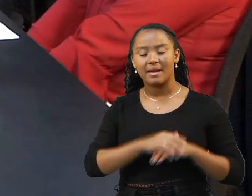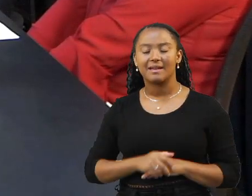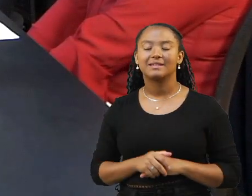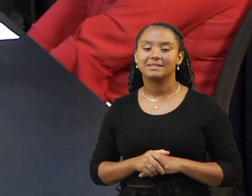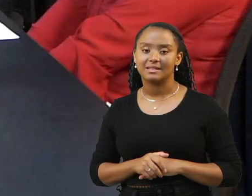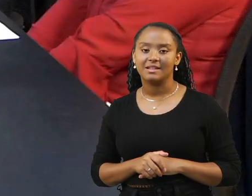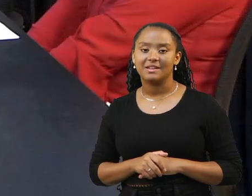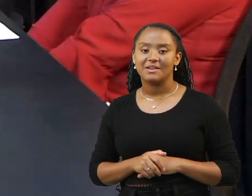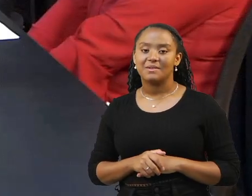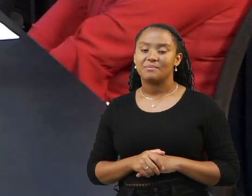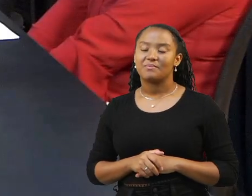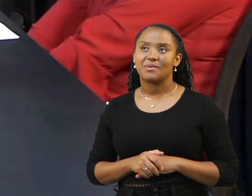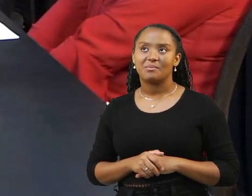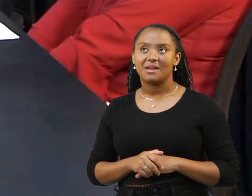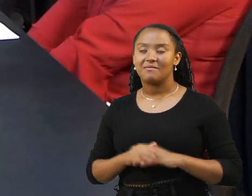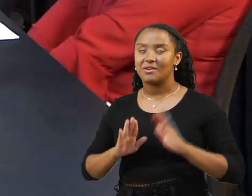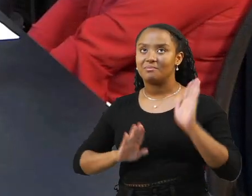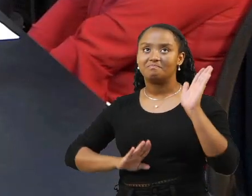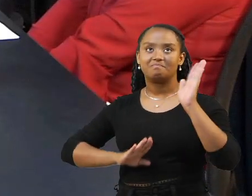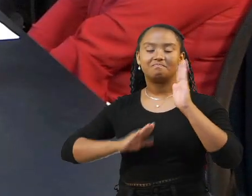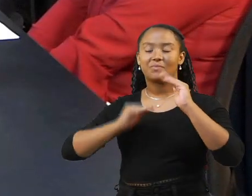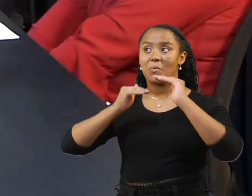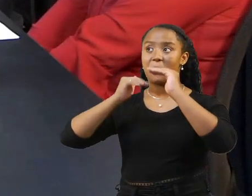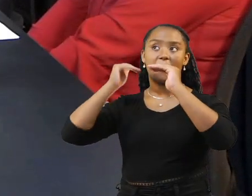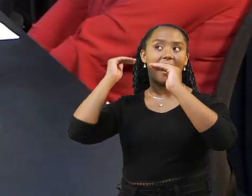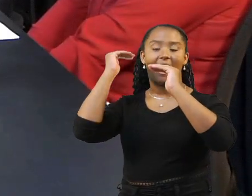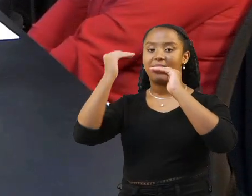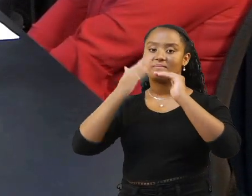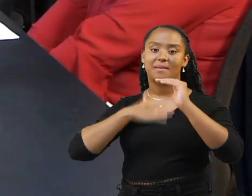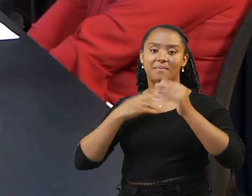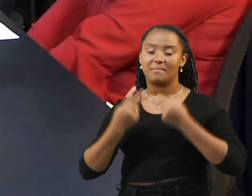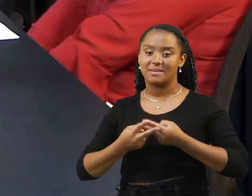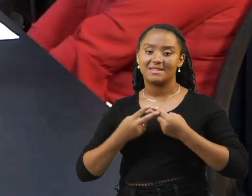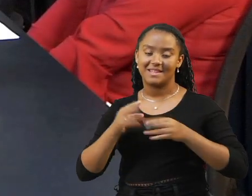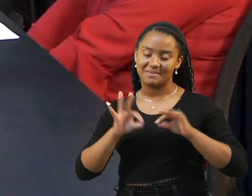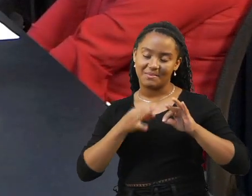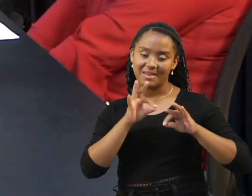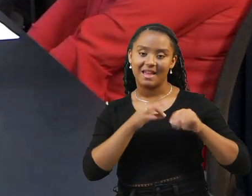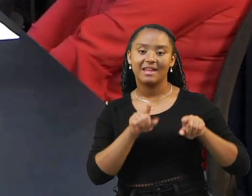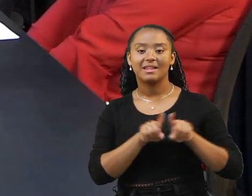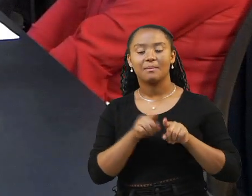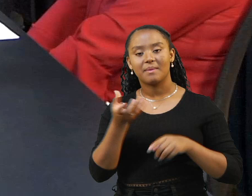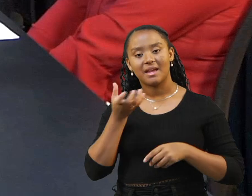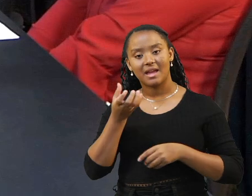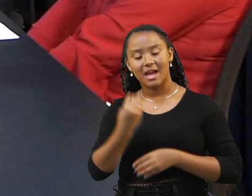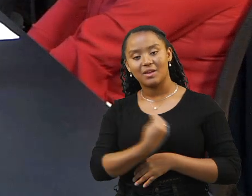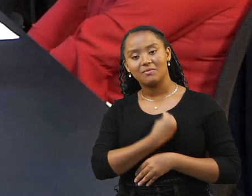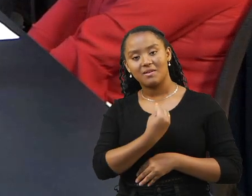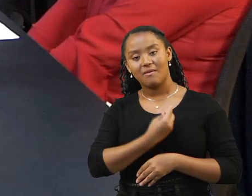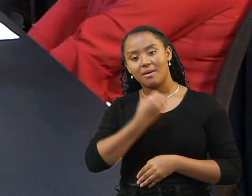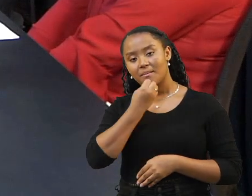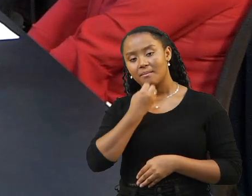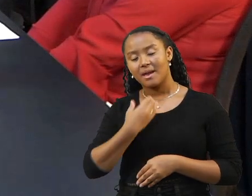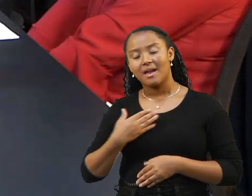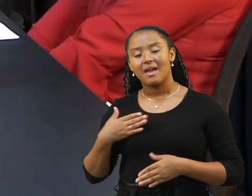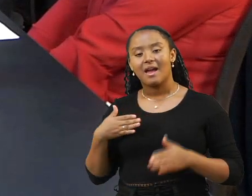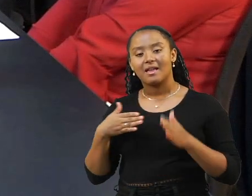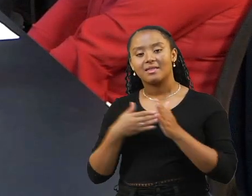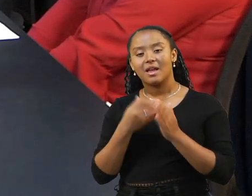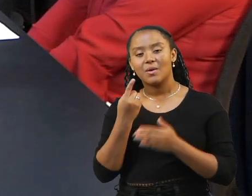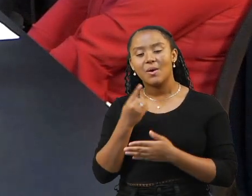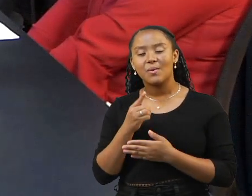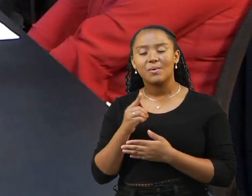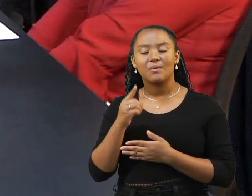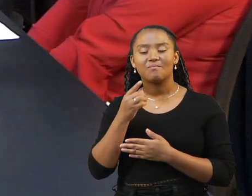mais. Isso aí foi, assim, o ápice da minha paciência. E eu quero ainda viver bem até